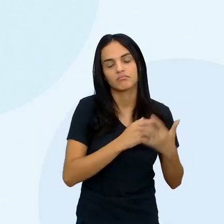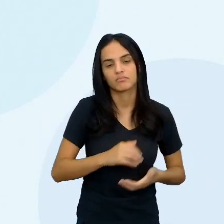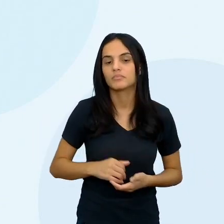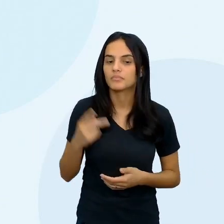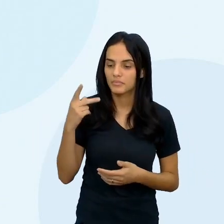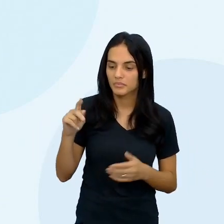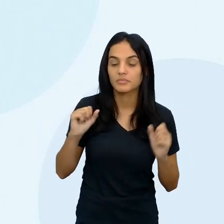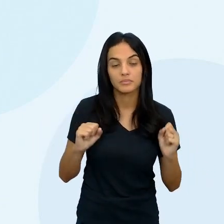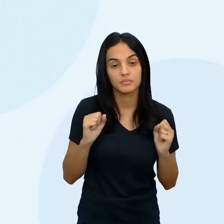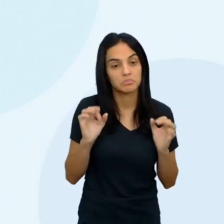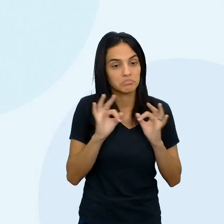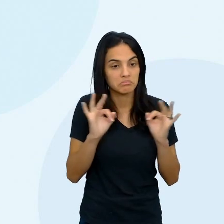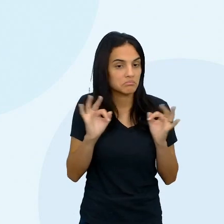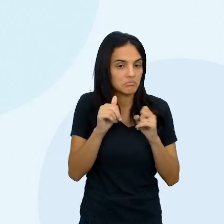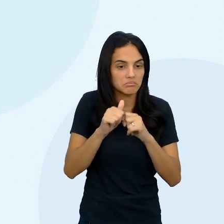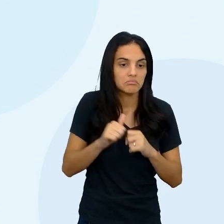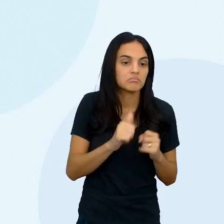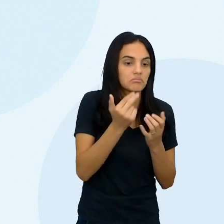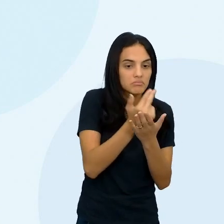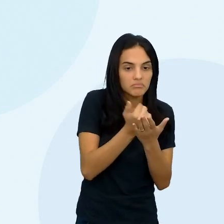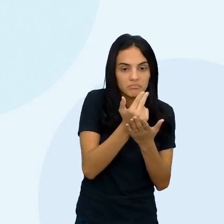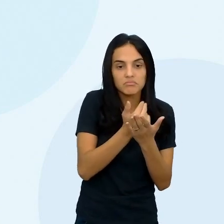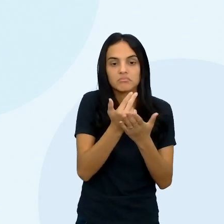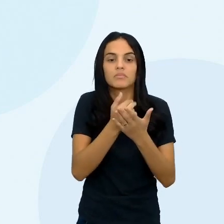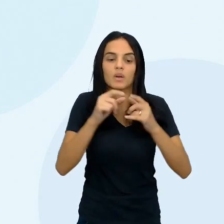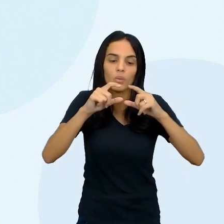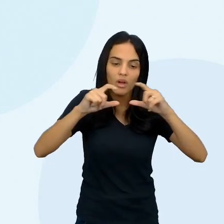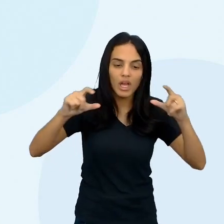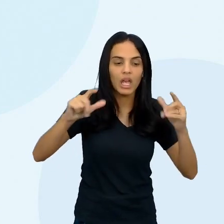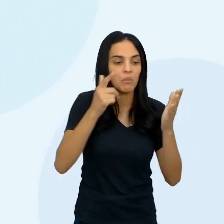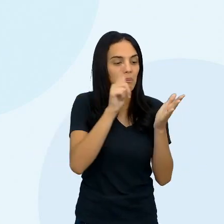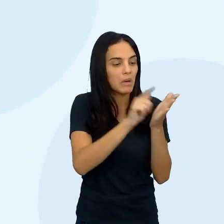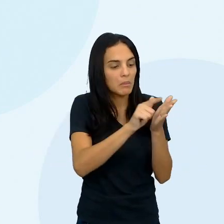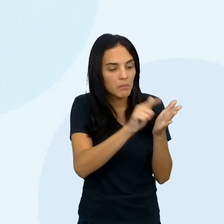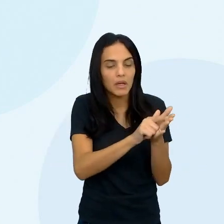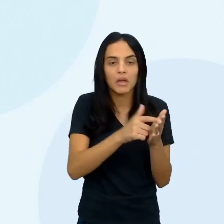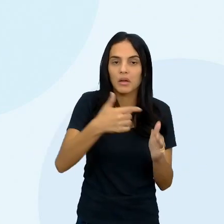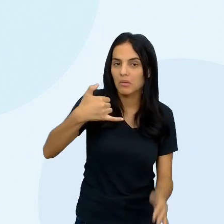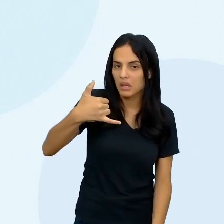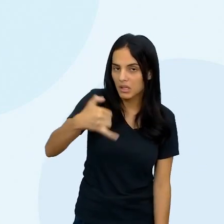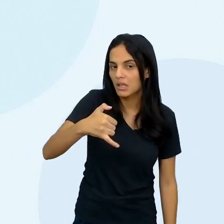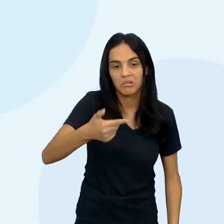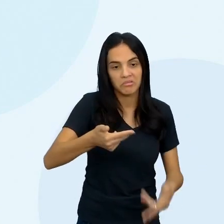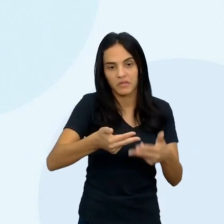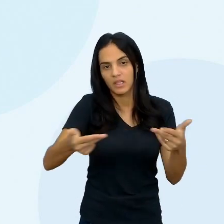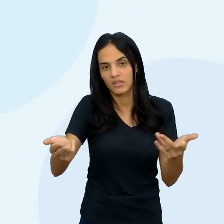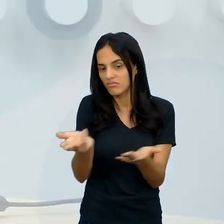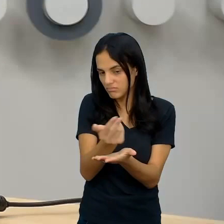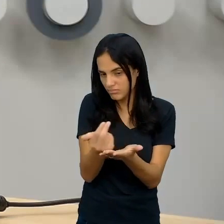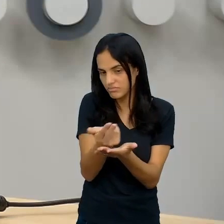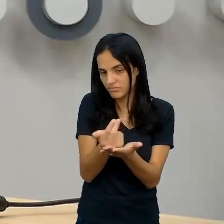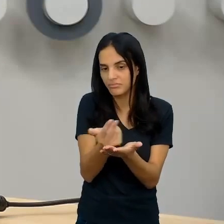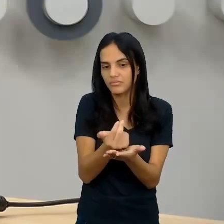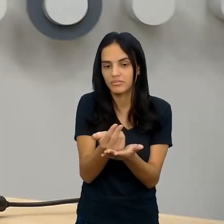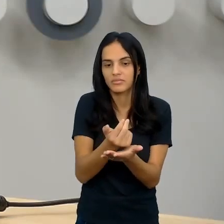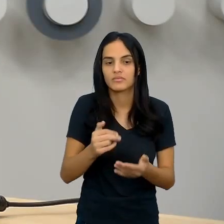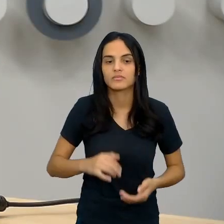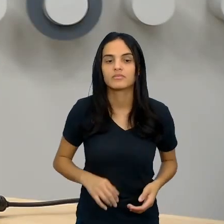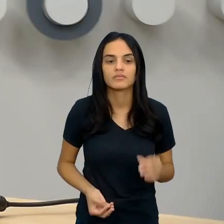ele pode simplesmente fazer um desenho com régua, com papel, com lápis, né, fazer um desenho E nesse desenho